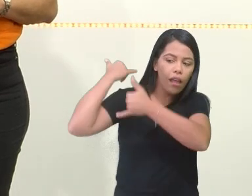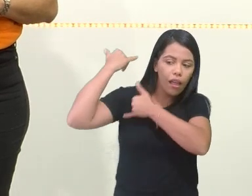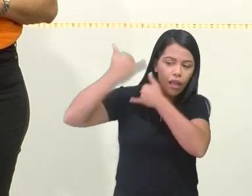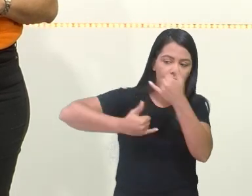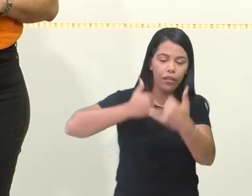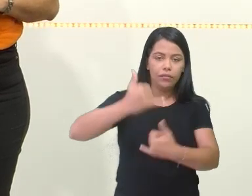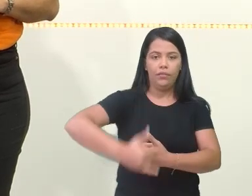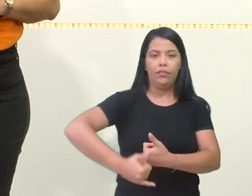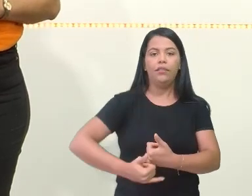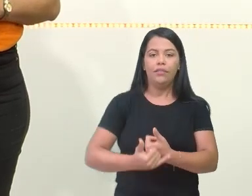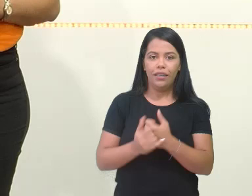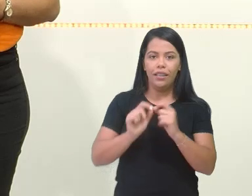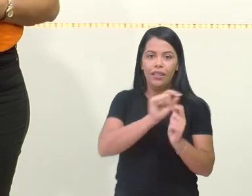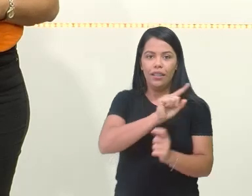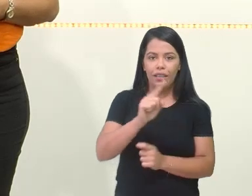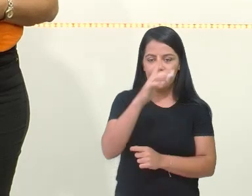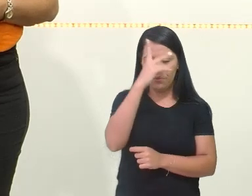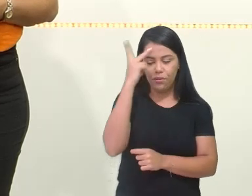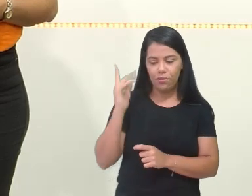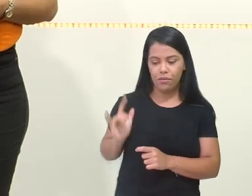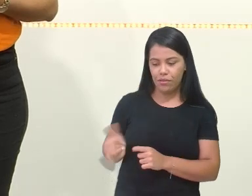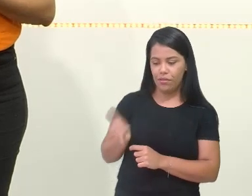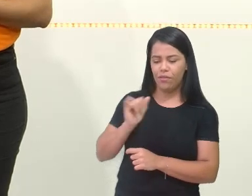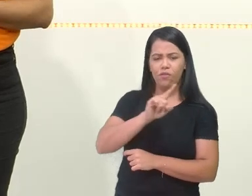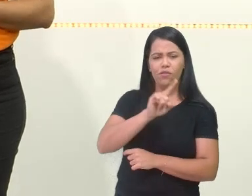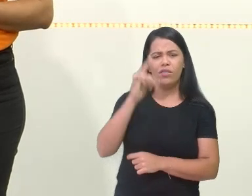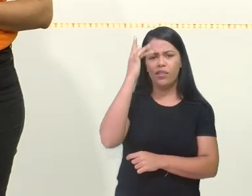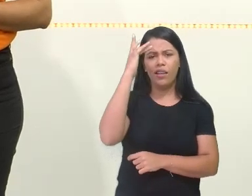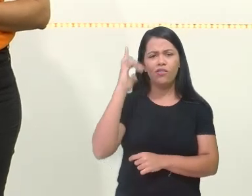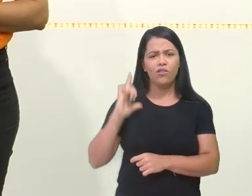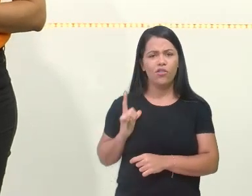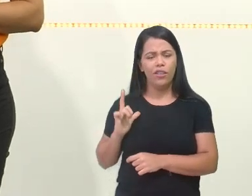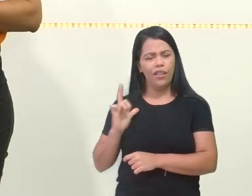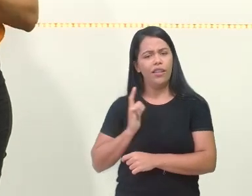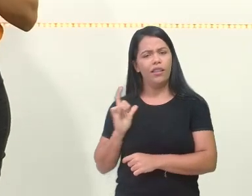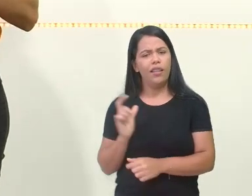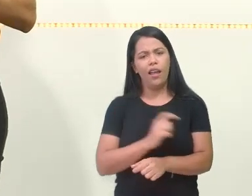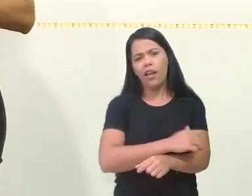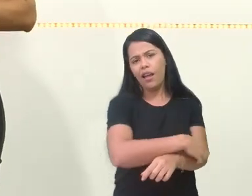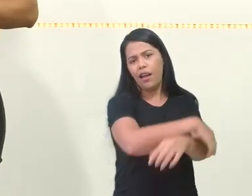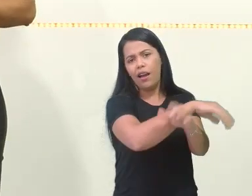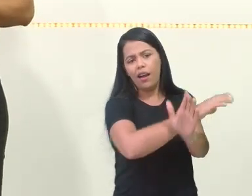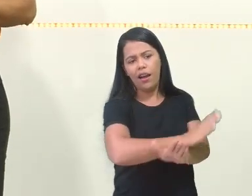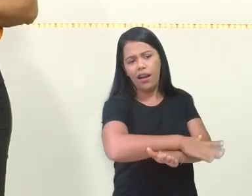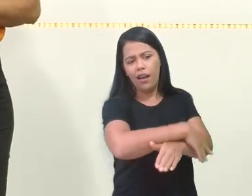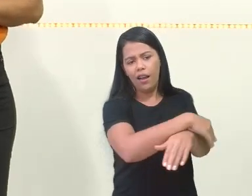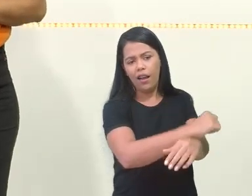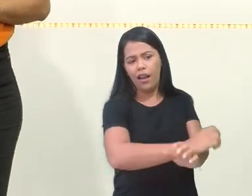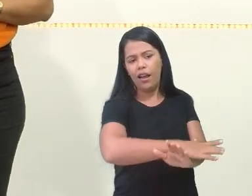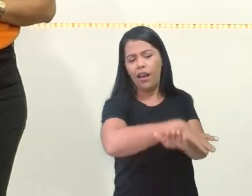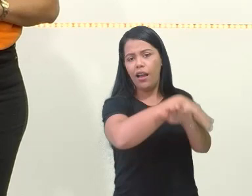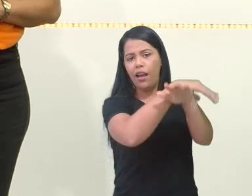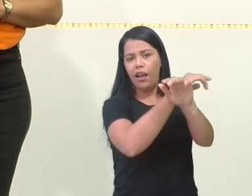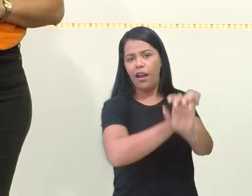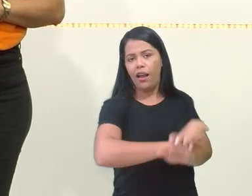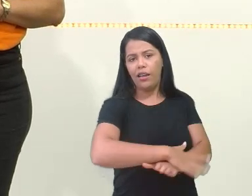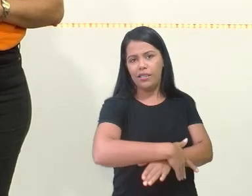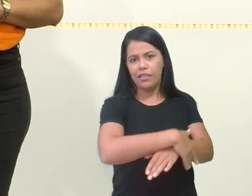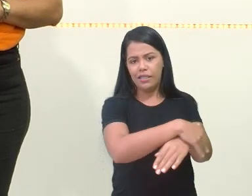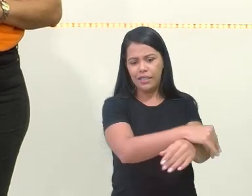contos? Vocês acham que existem sereias? O que é que vocês acham? Fala para mim. Gente, tudo isso é fruto